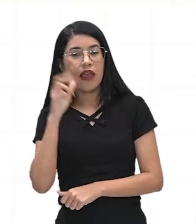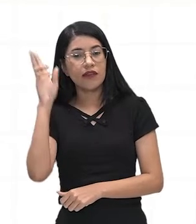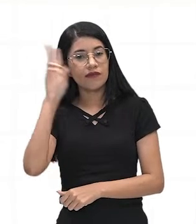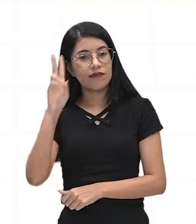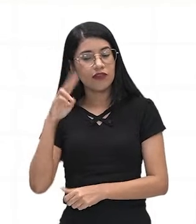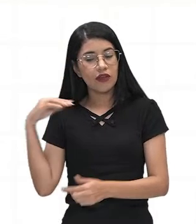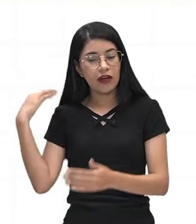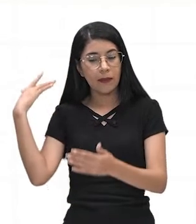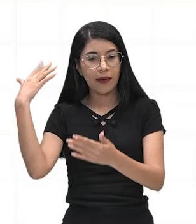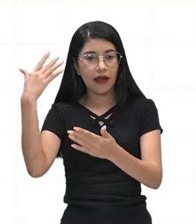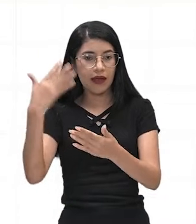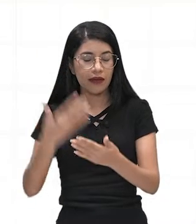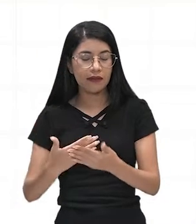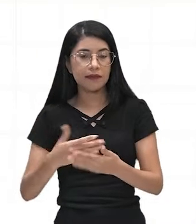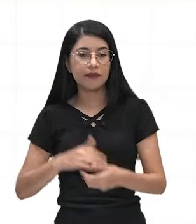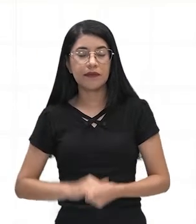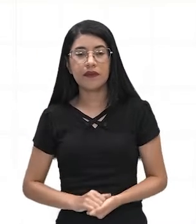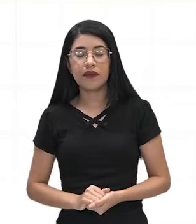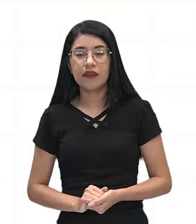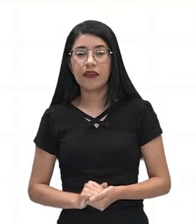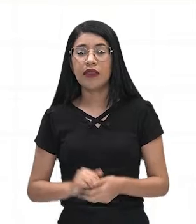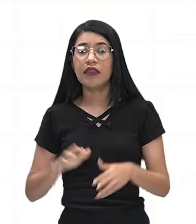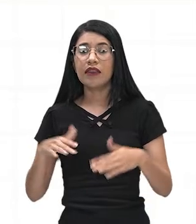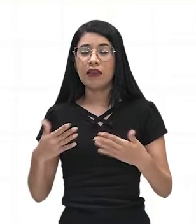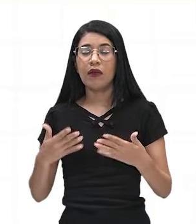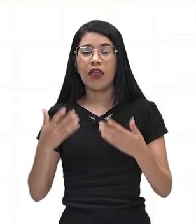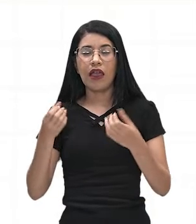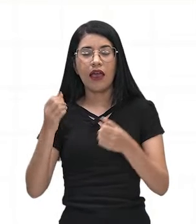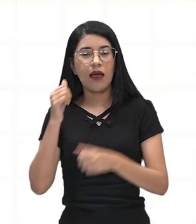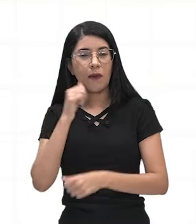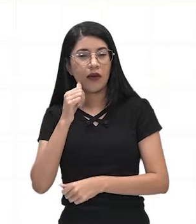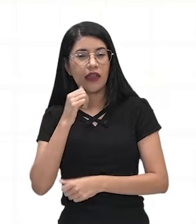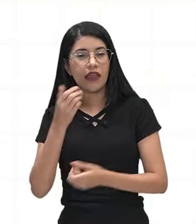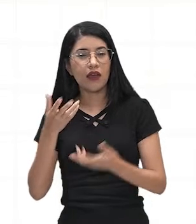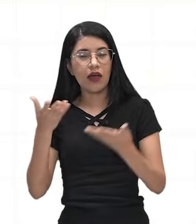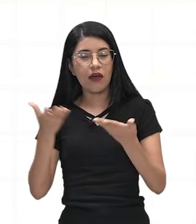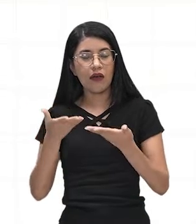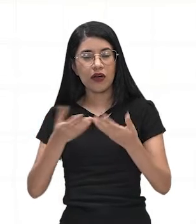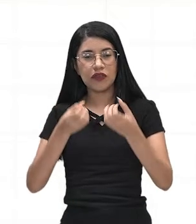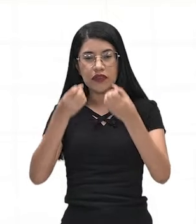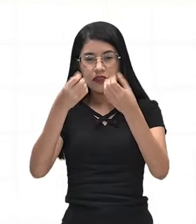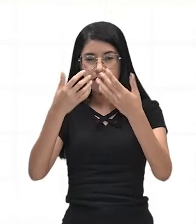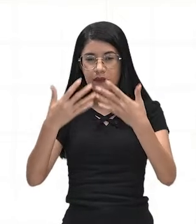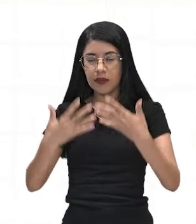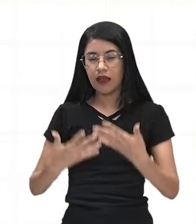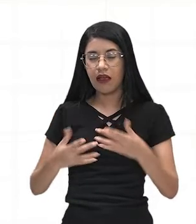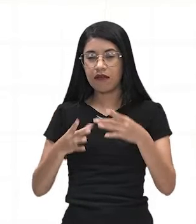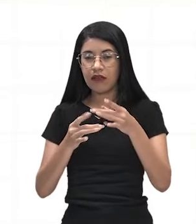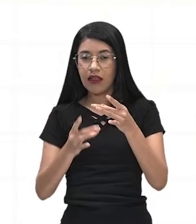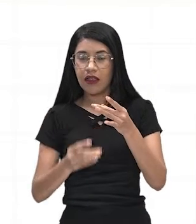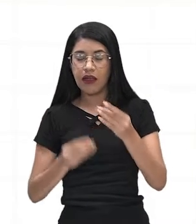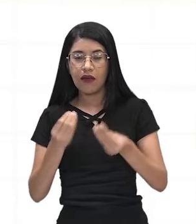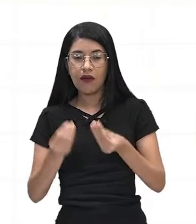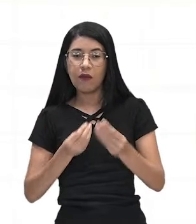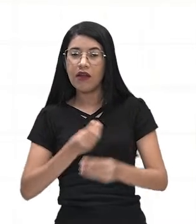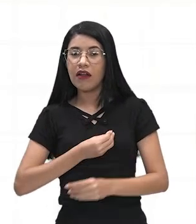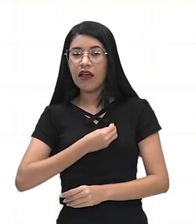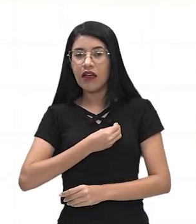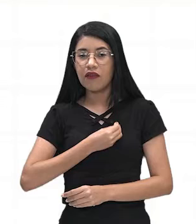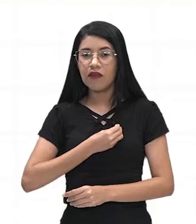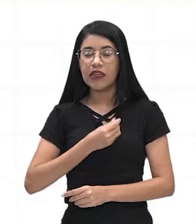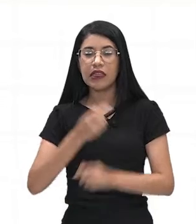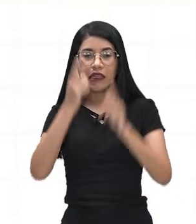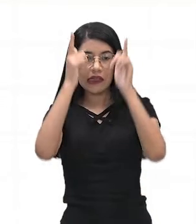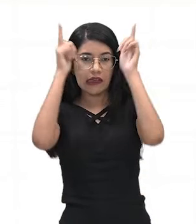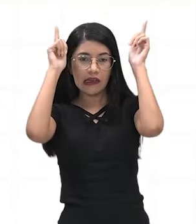é justamente essa mulher que nós vamos dar uma olhada agora, como elas viviam na Grécia e